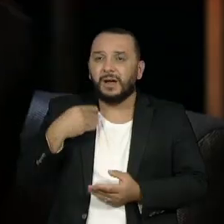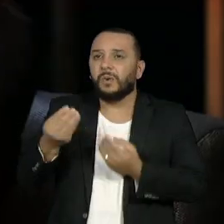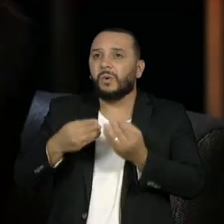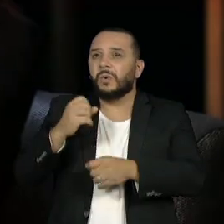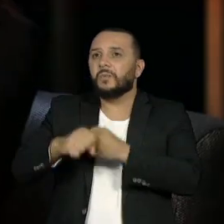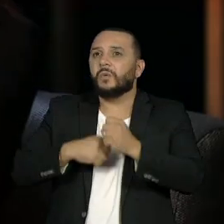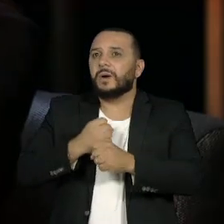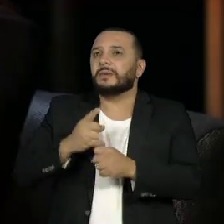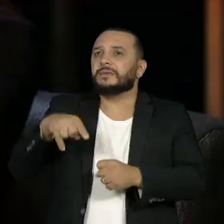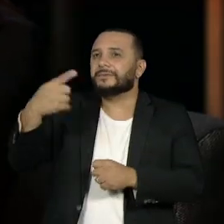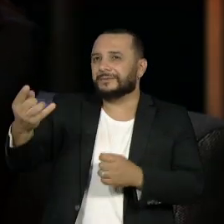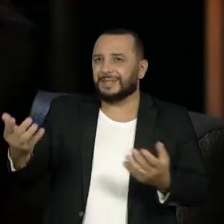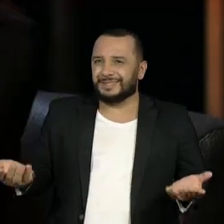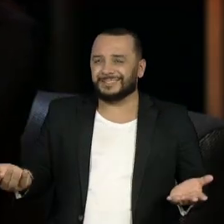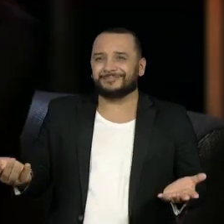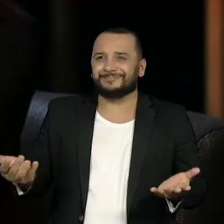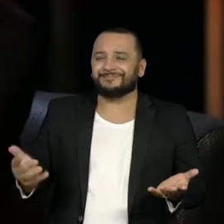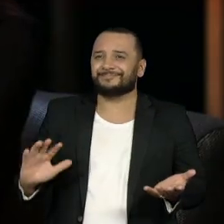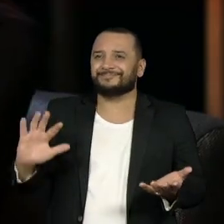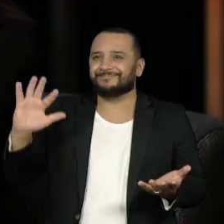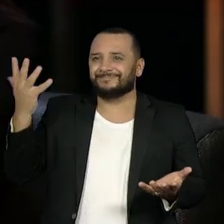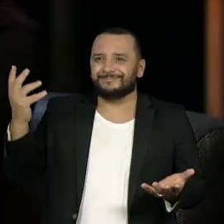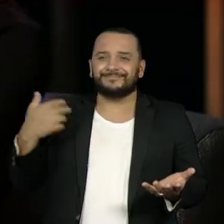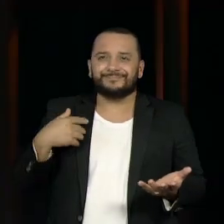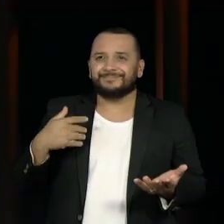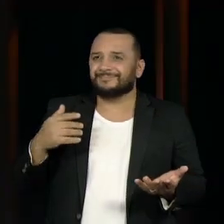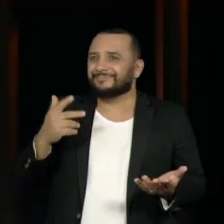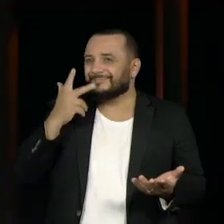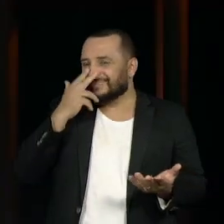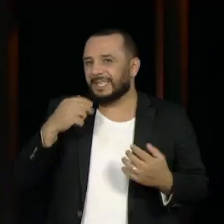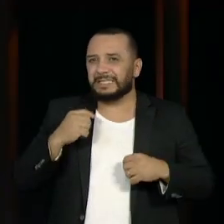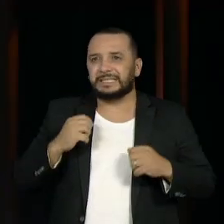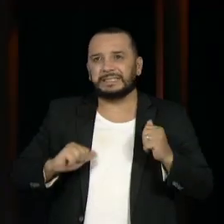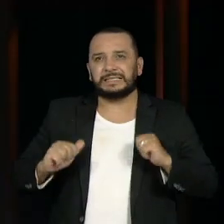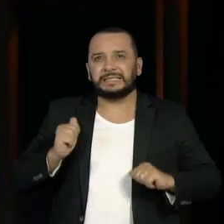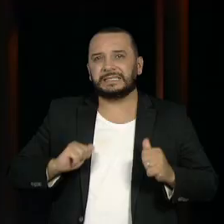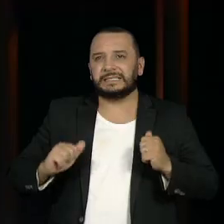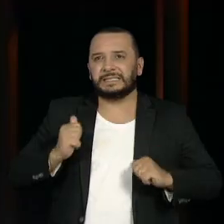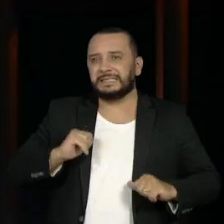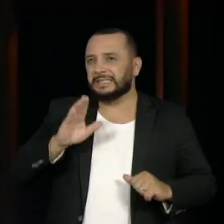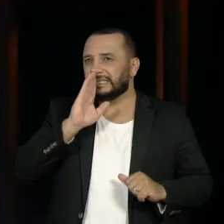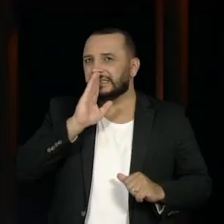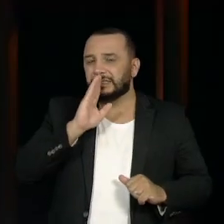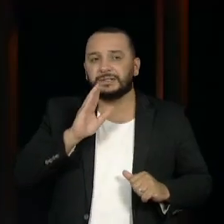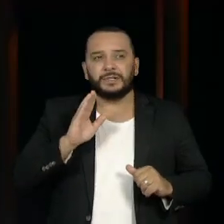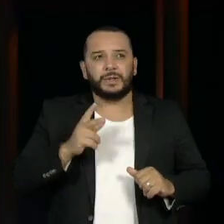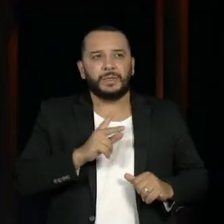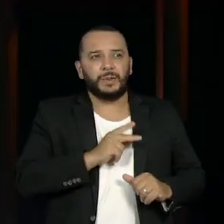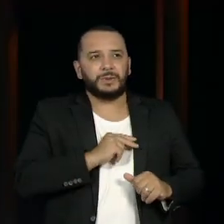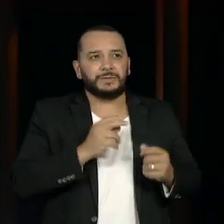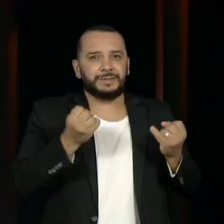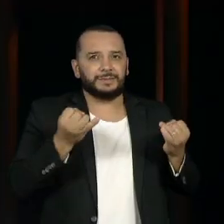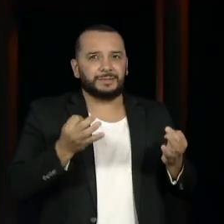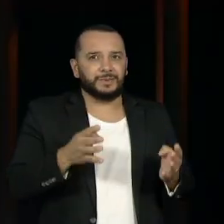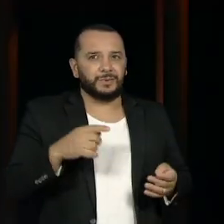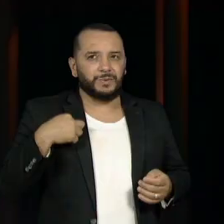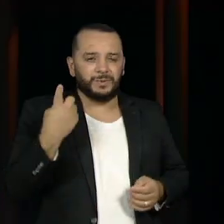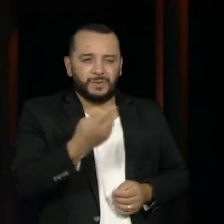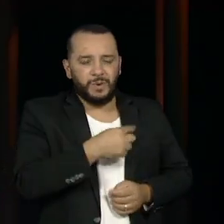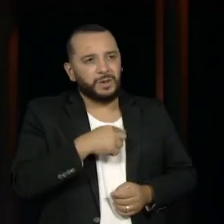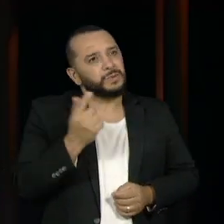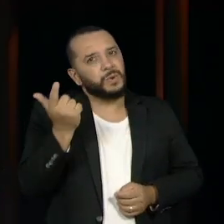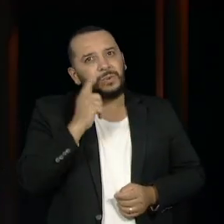vamos fazer no ano que vem isso causa um grande silêncio Nossa você nos disse que nós não